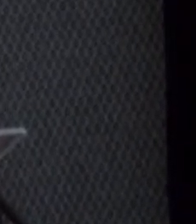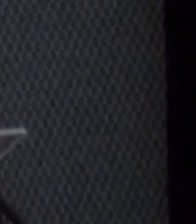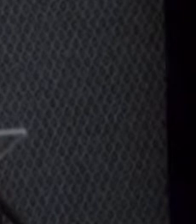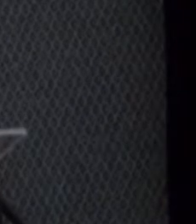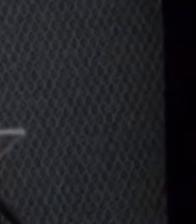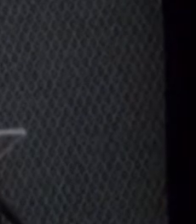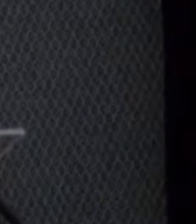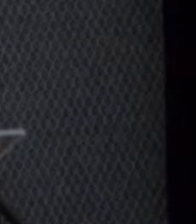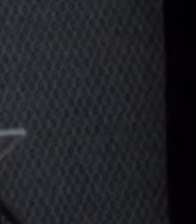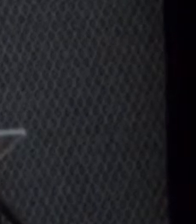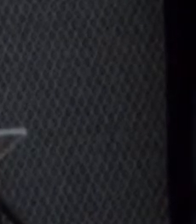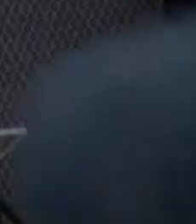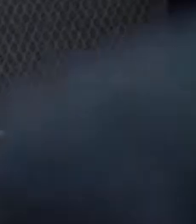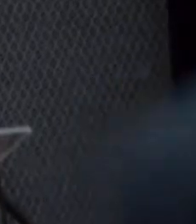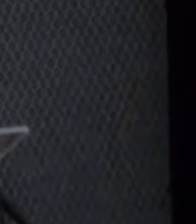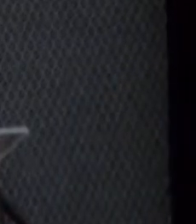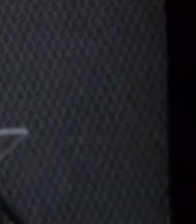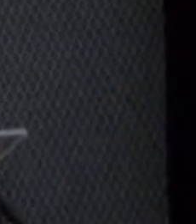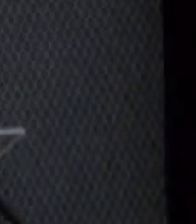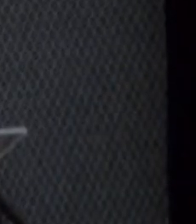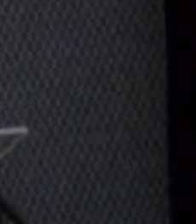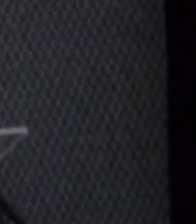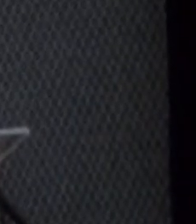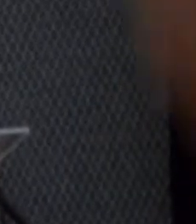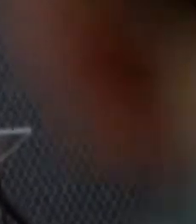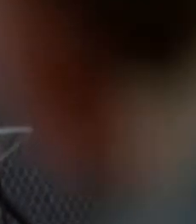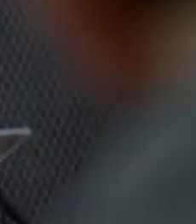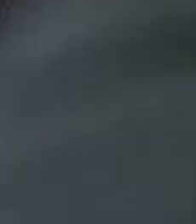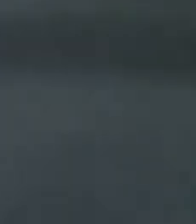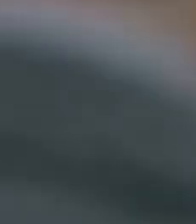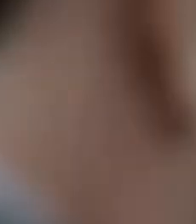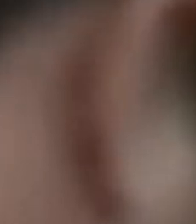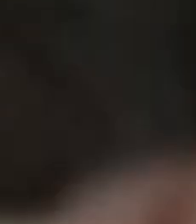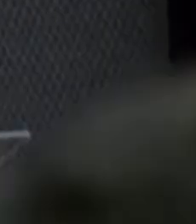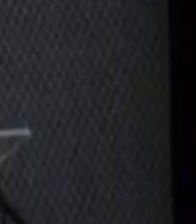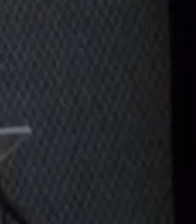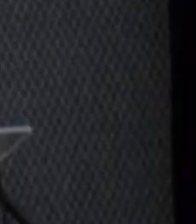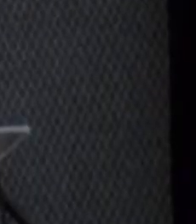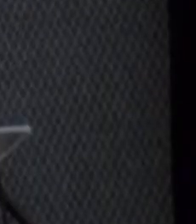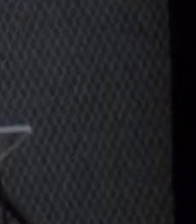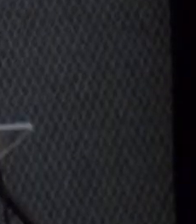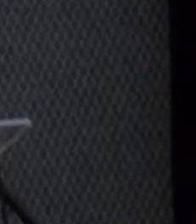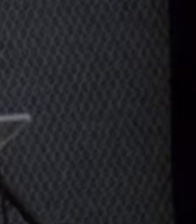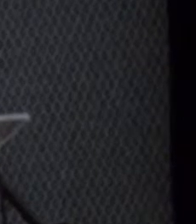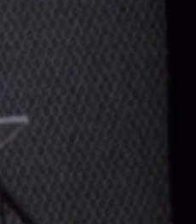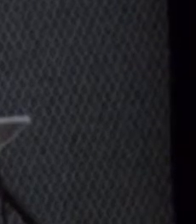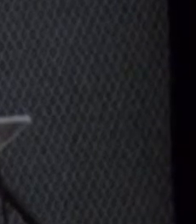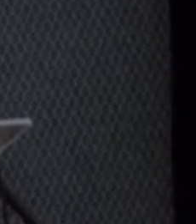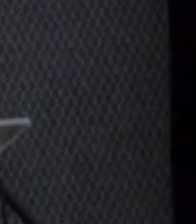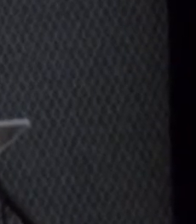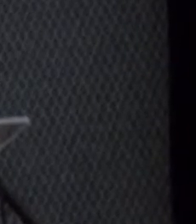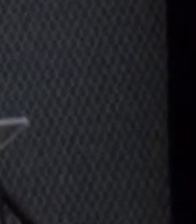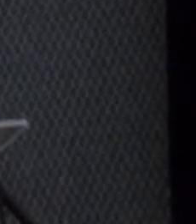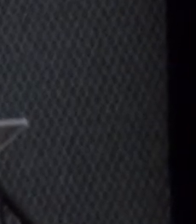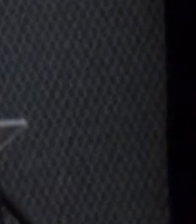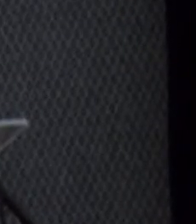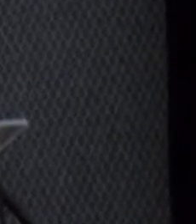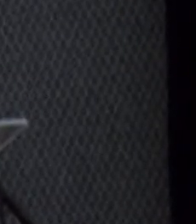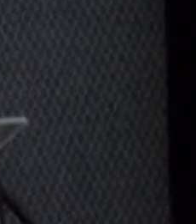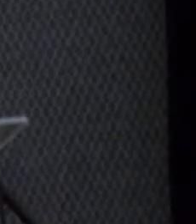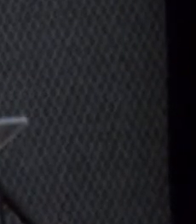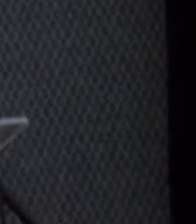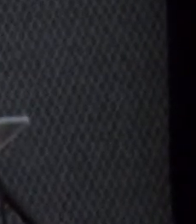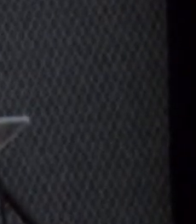o presidente da Comissão de Constituição, Justiça e Redação, o excelentíssimo senhor deputado estadual Sérgio